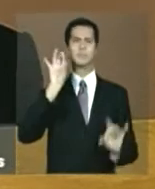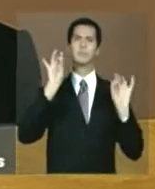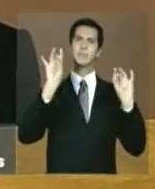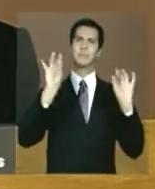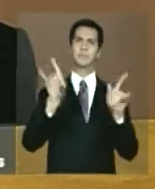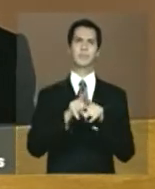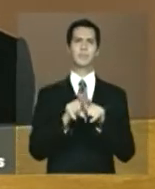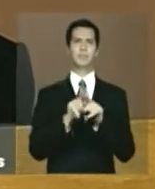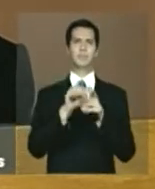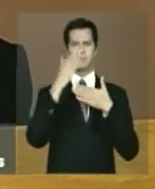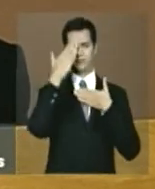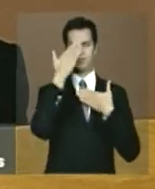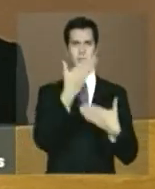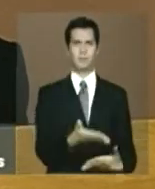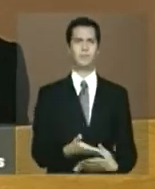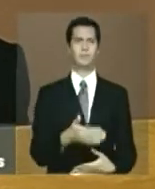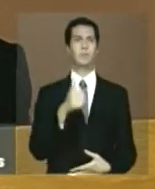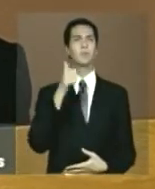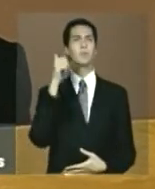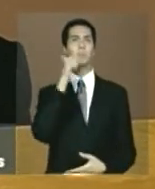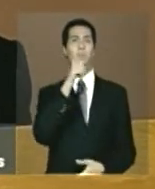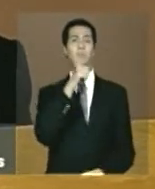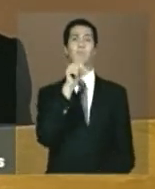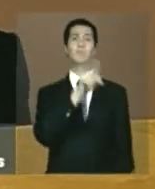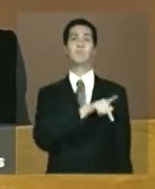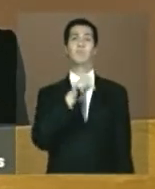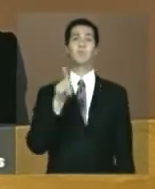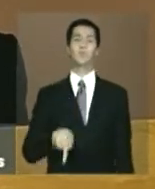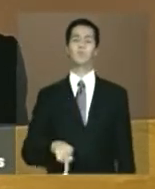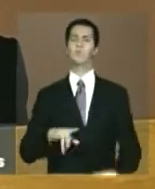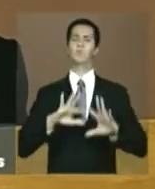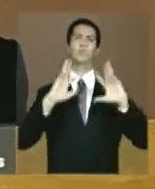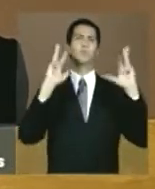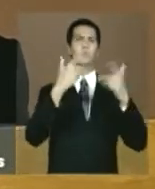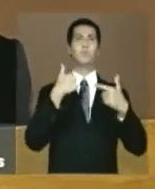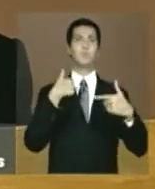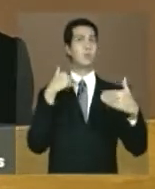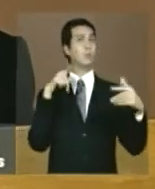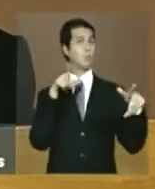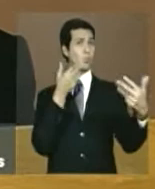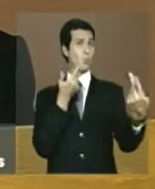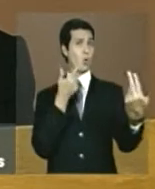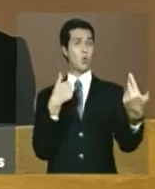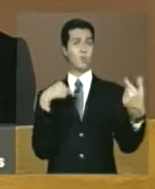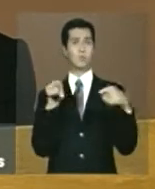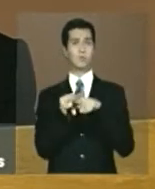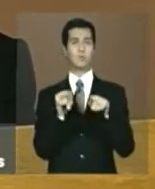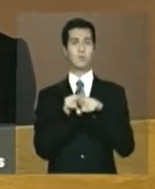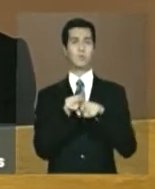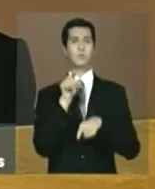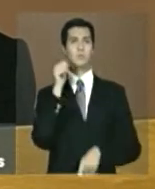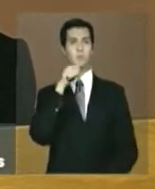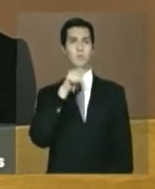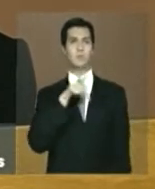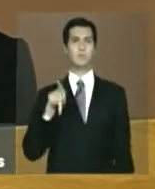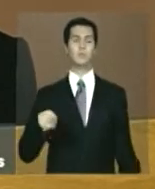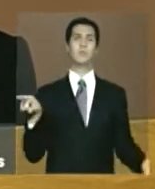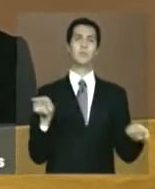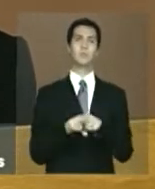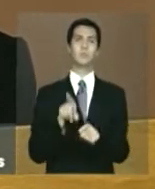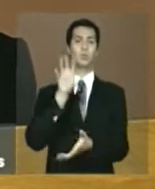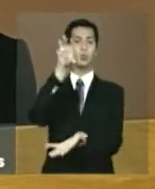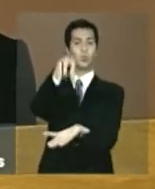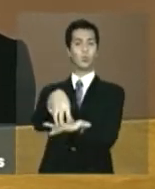especial a todas as professoras como eu que sou professora e núcleos de gênero